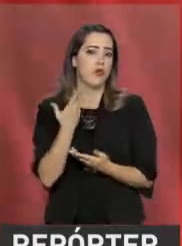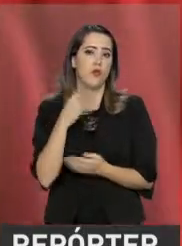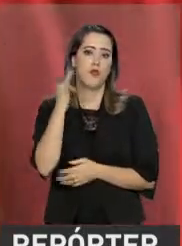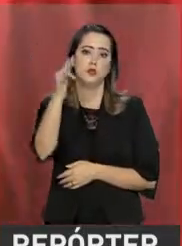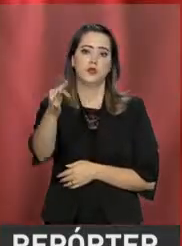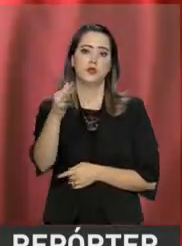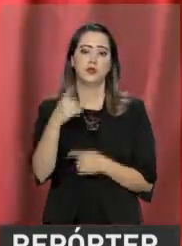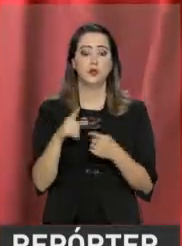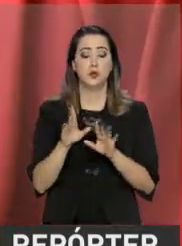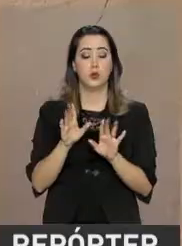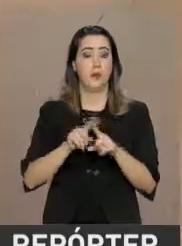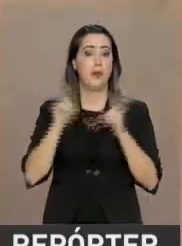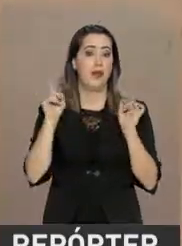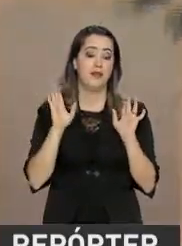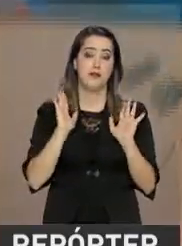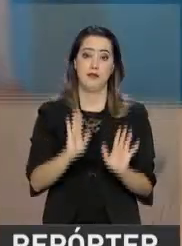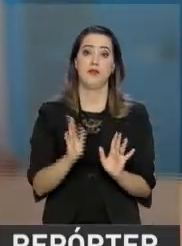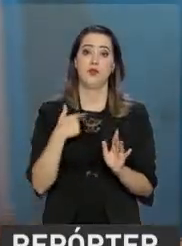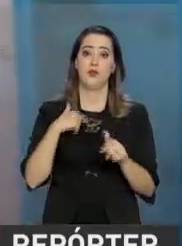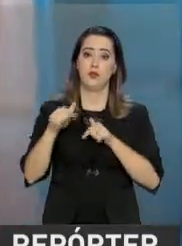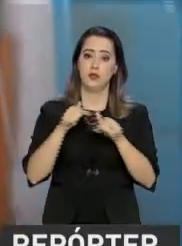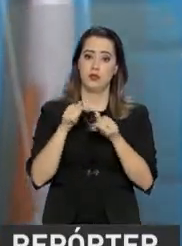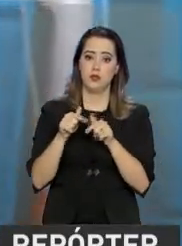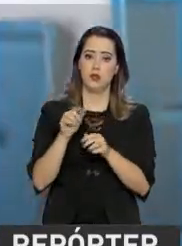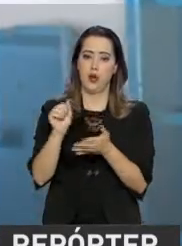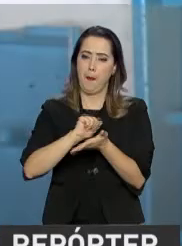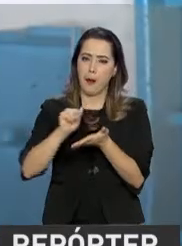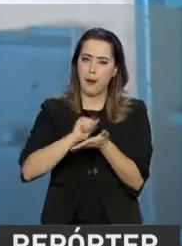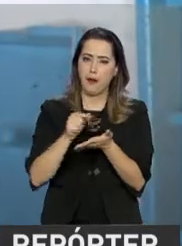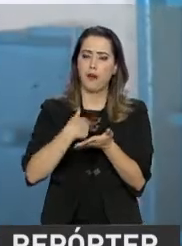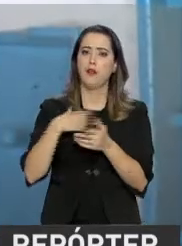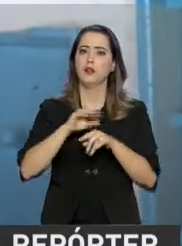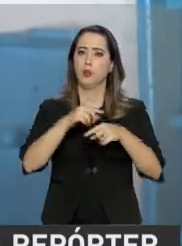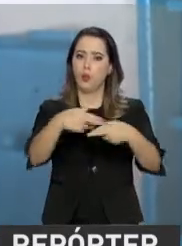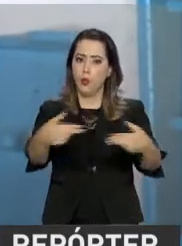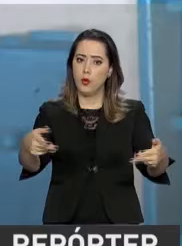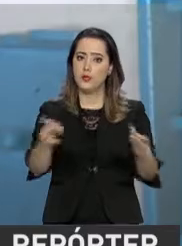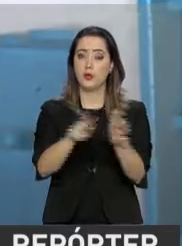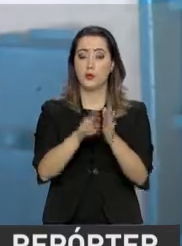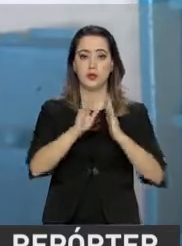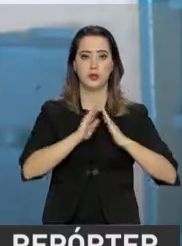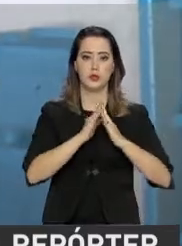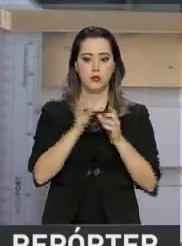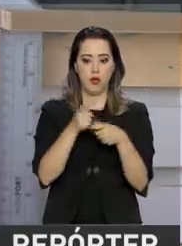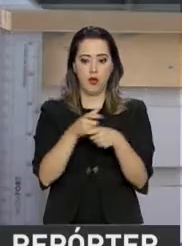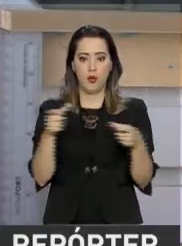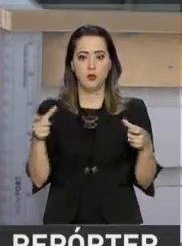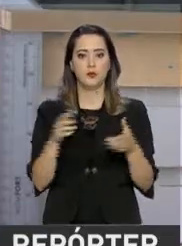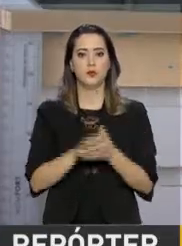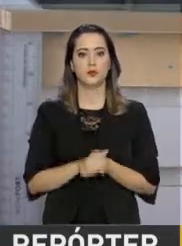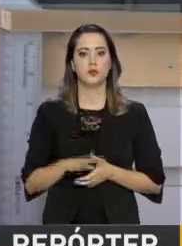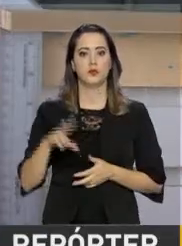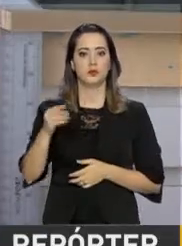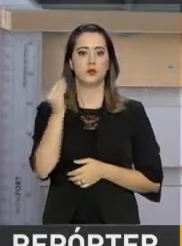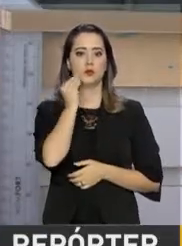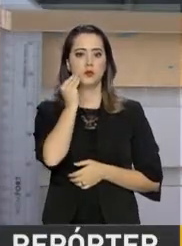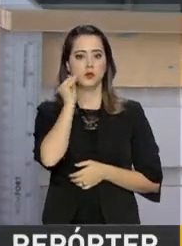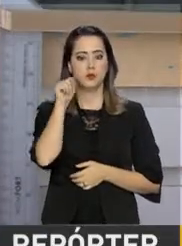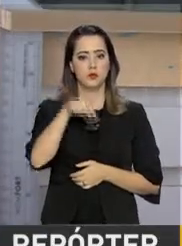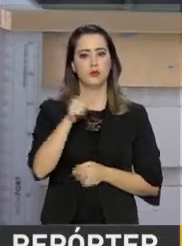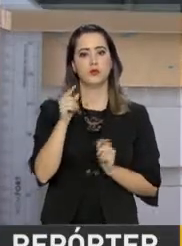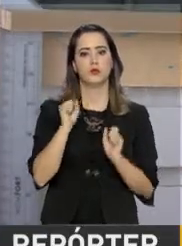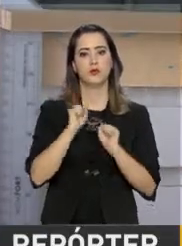fazer quando terminar o colégio, mas o trabalho com móveis ampliou o campo de possibilidades. Toda a experiência que eu for adquirindo